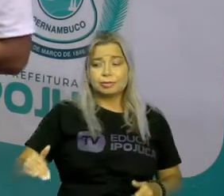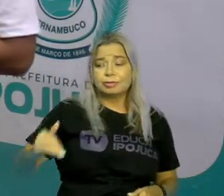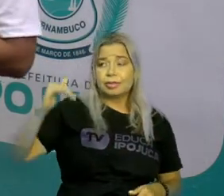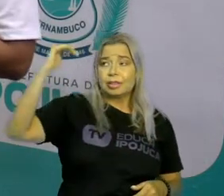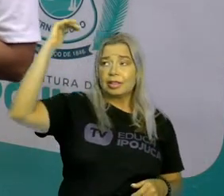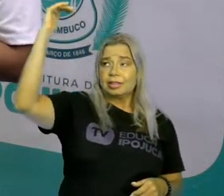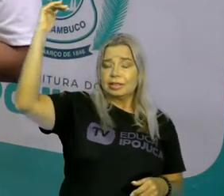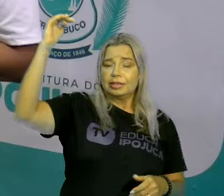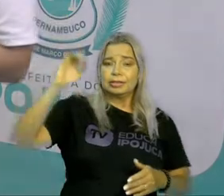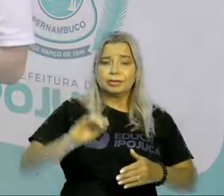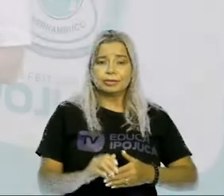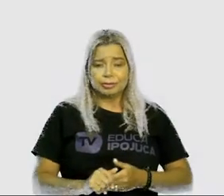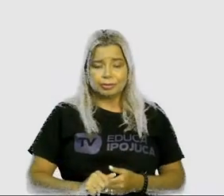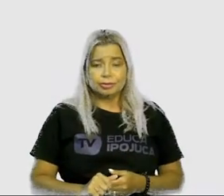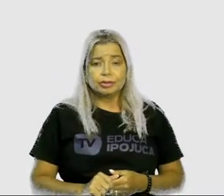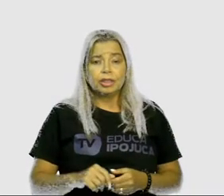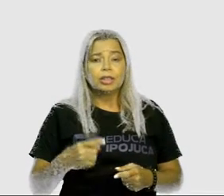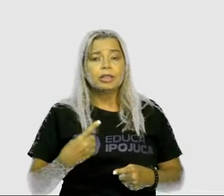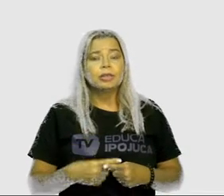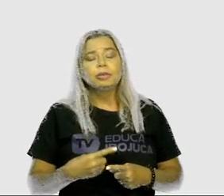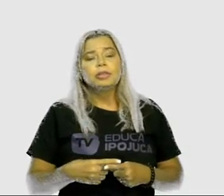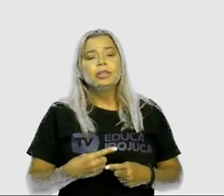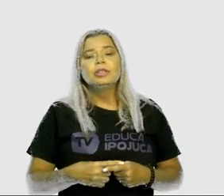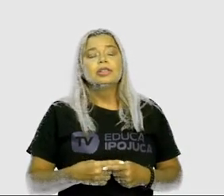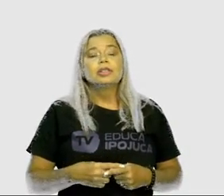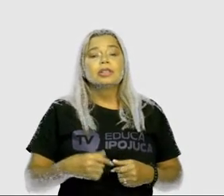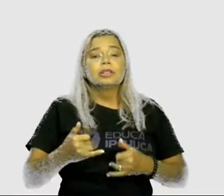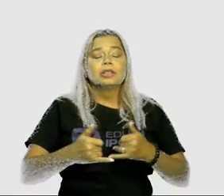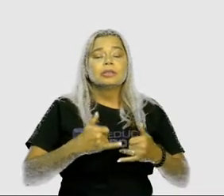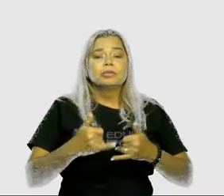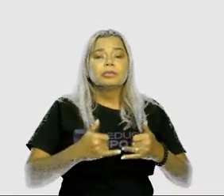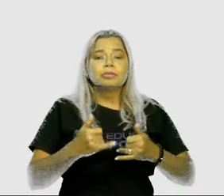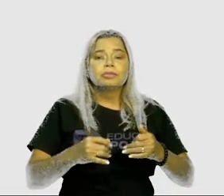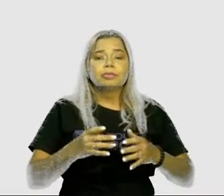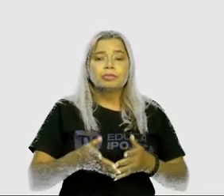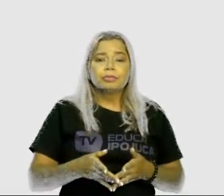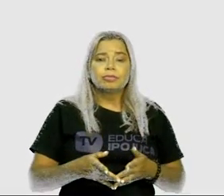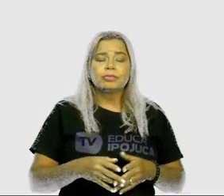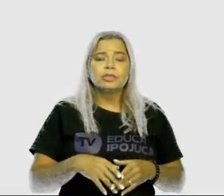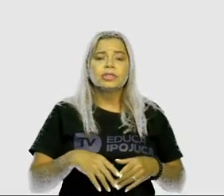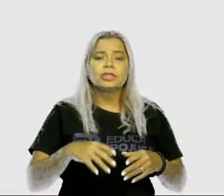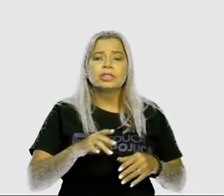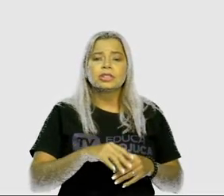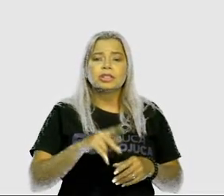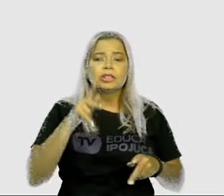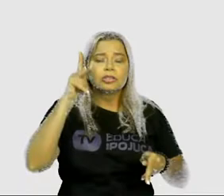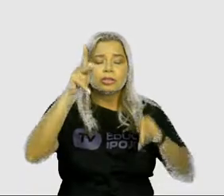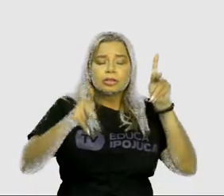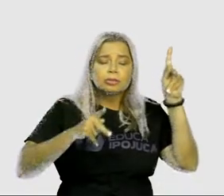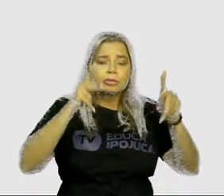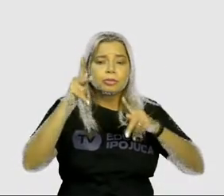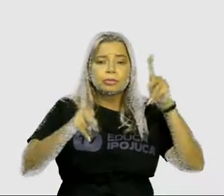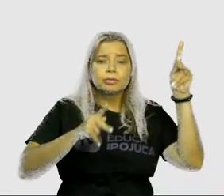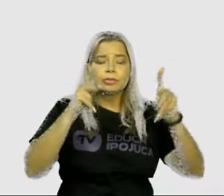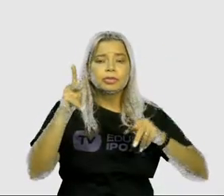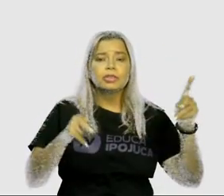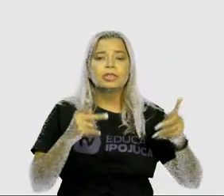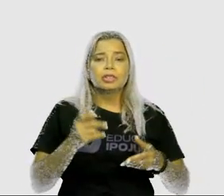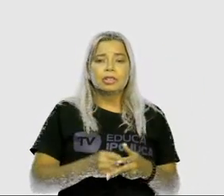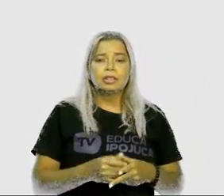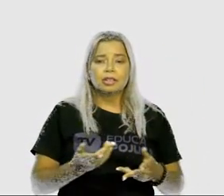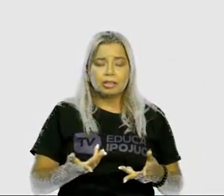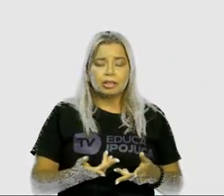só, faz parte da cultura também os jogos populares, pertencente a um povo de uma região, pode ser em